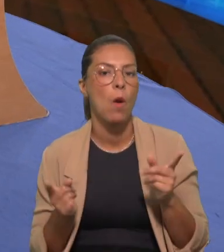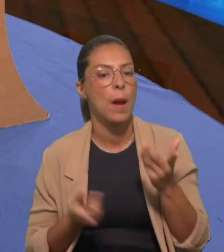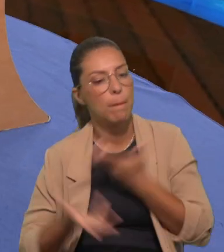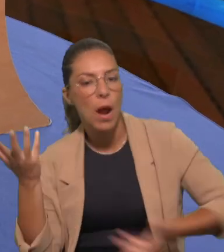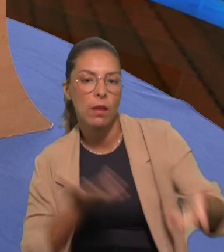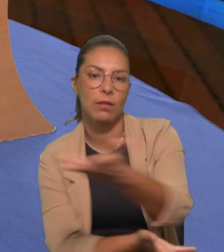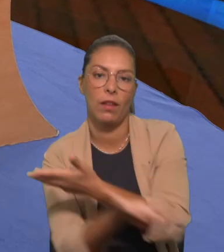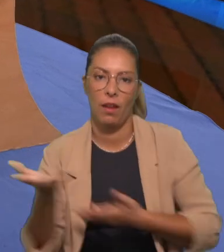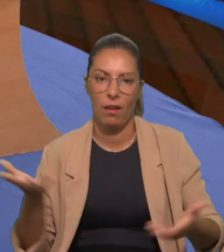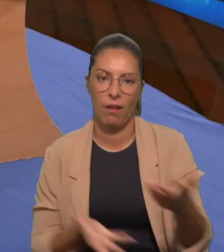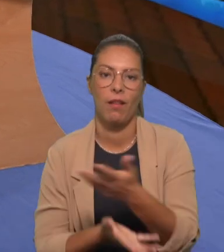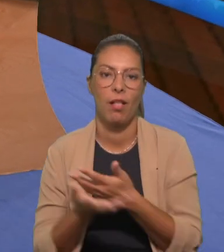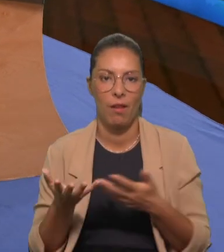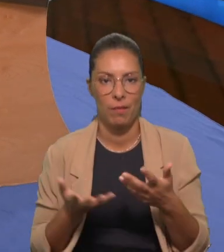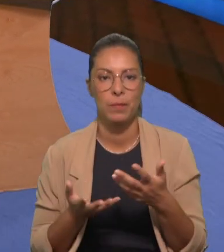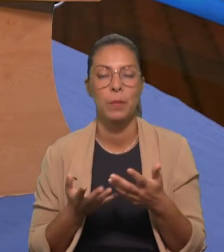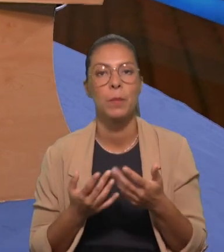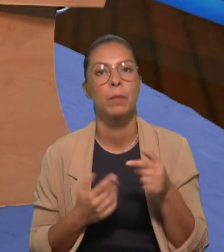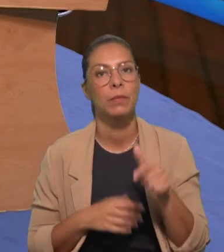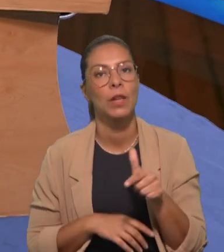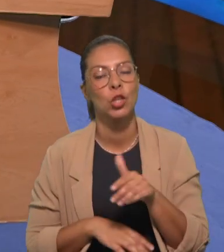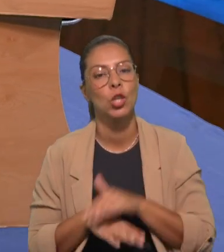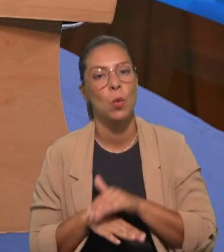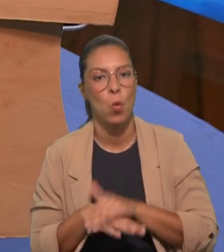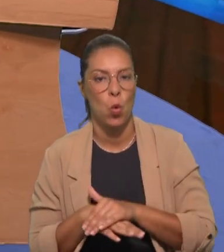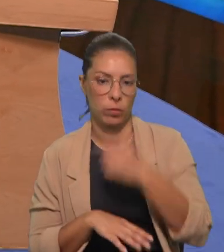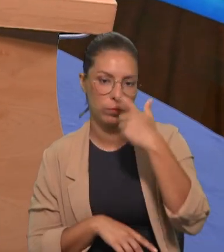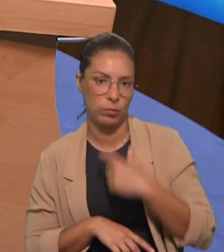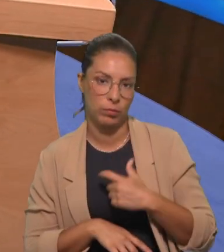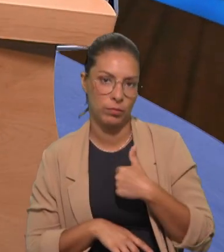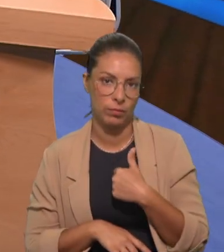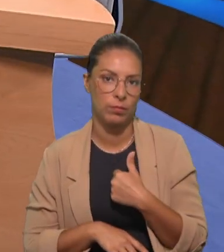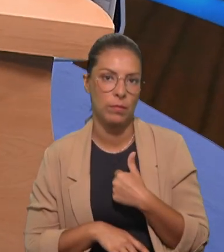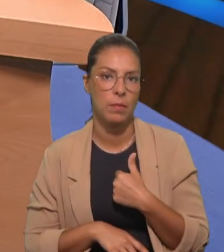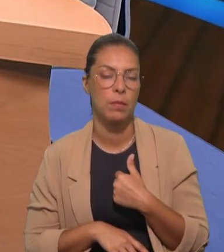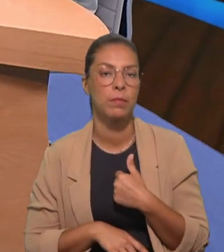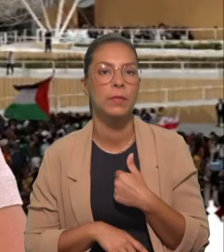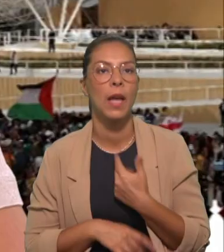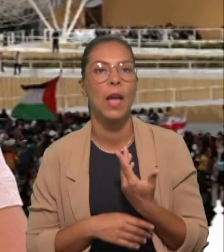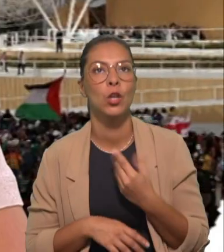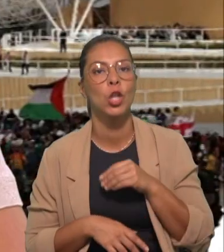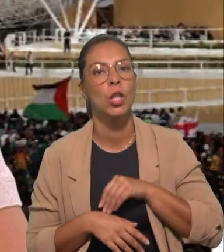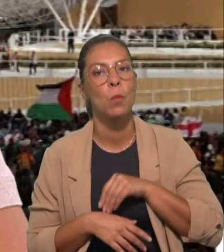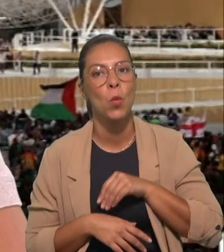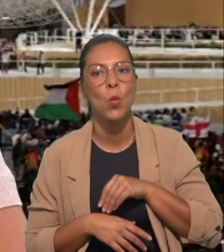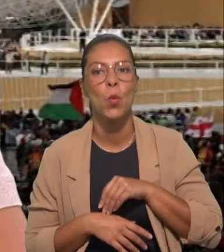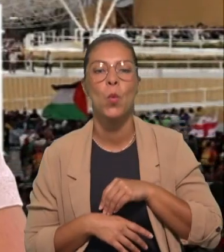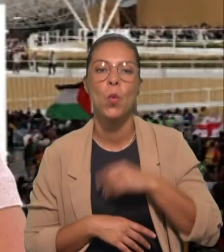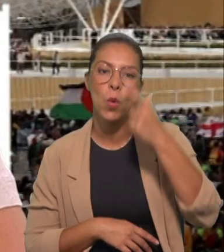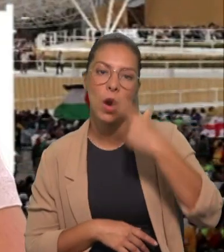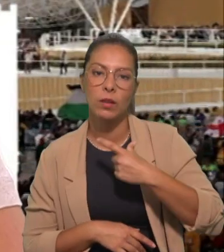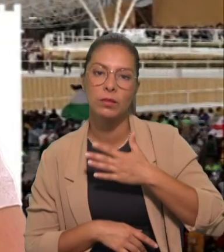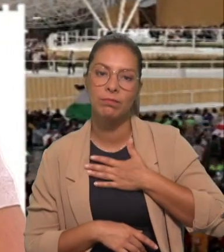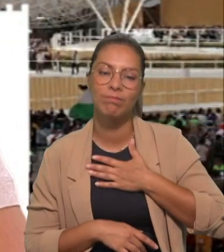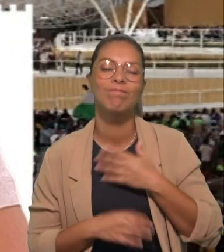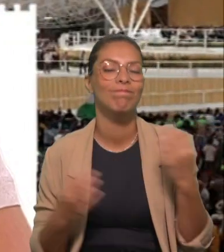jovens. Exatamente, e esse mesmo testemunho que não só deixamos às pessoas que não conhecemos, mas também deixamos às pessoas que